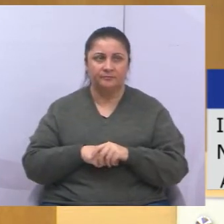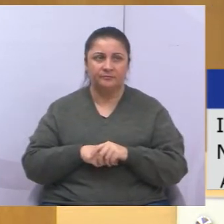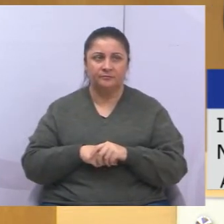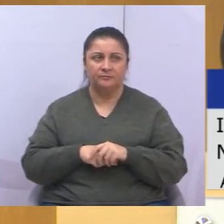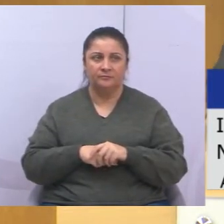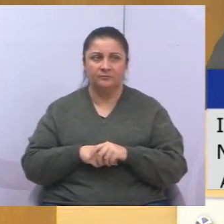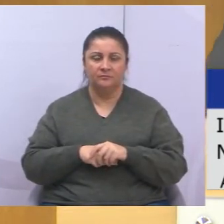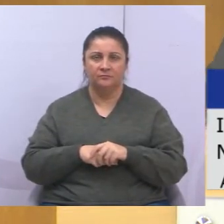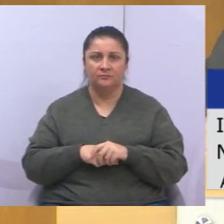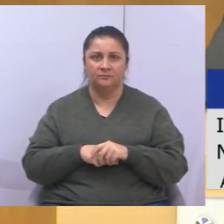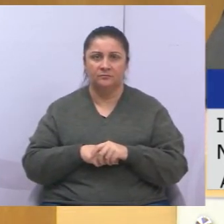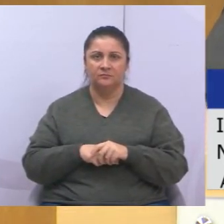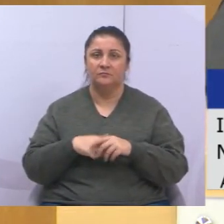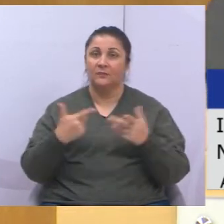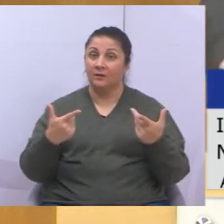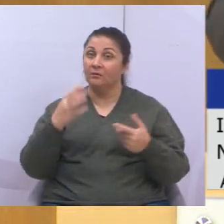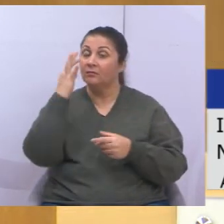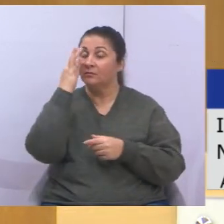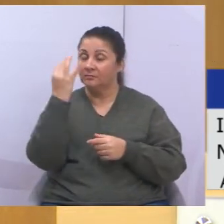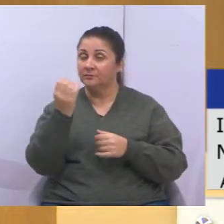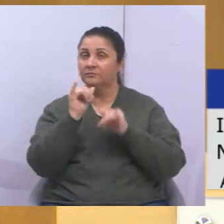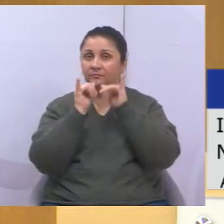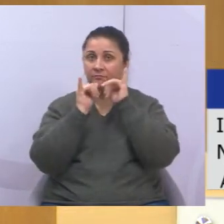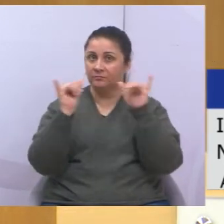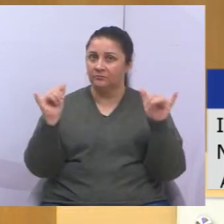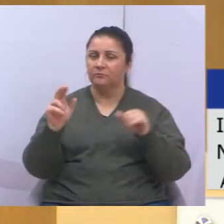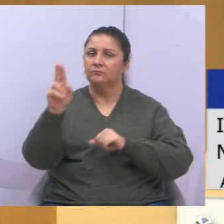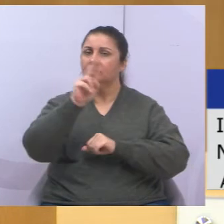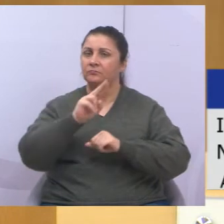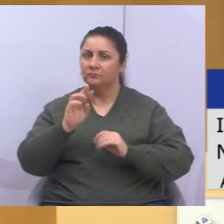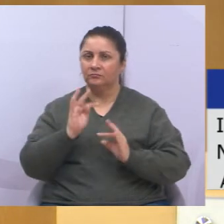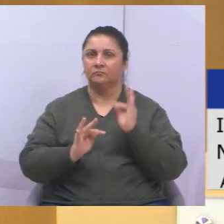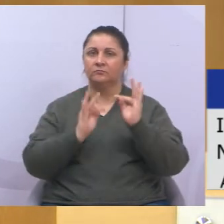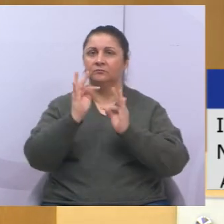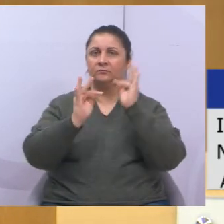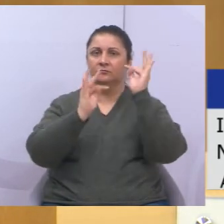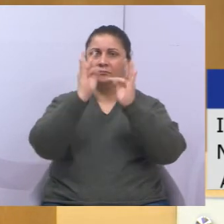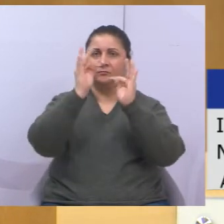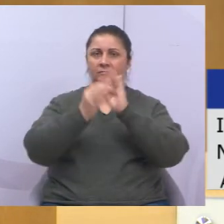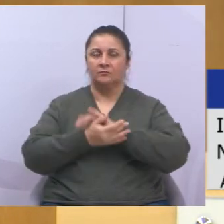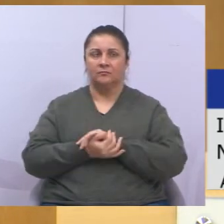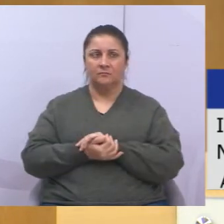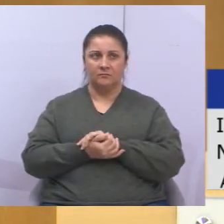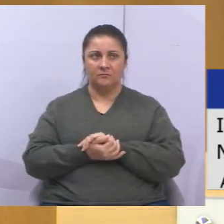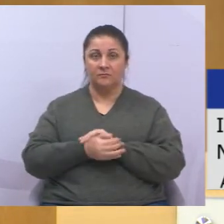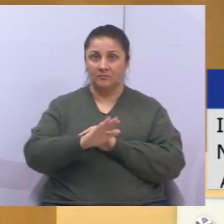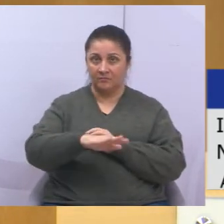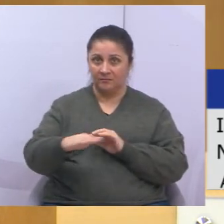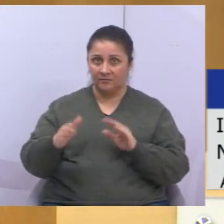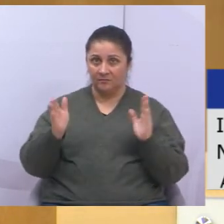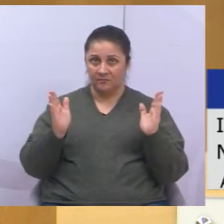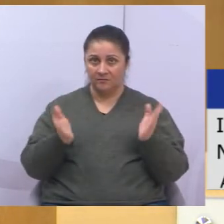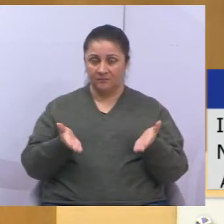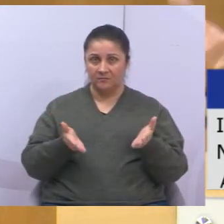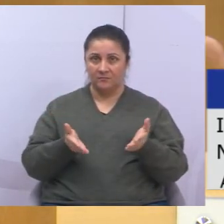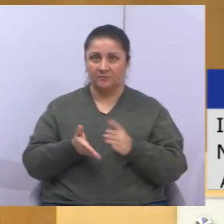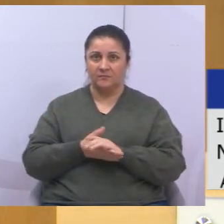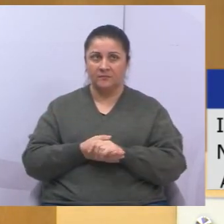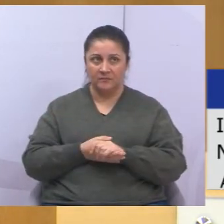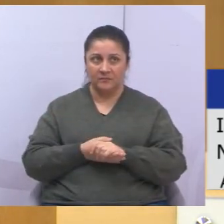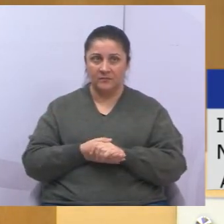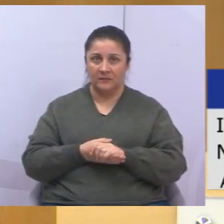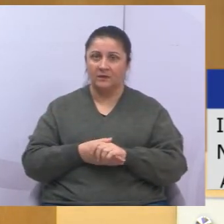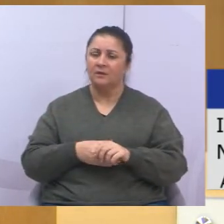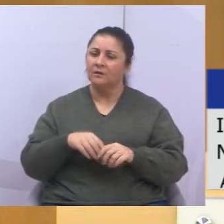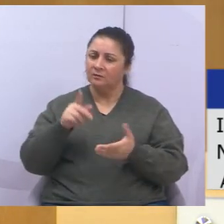é esse chamado que eu faço, né? Usar os meios tecnológicos para que as crianças de hoje sejam